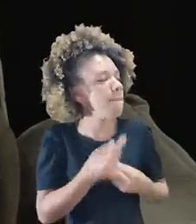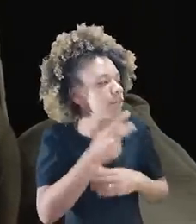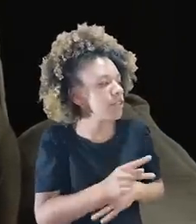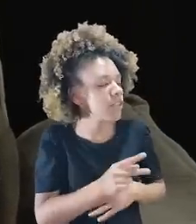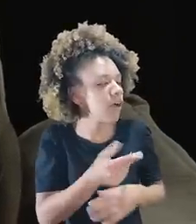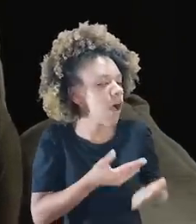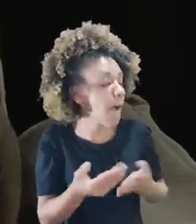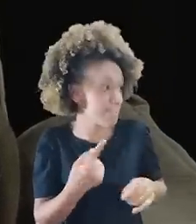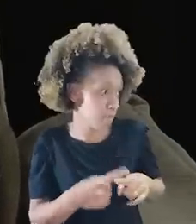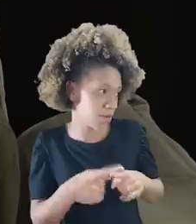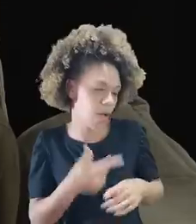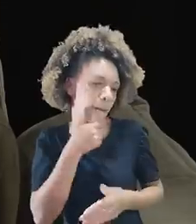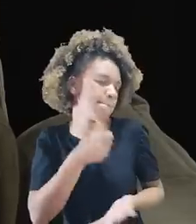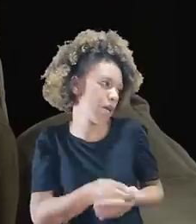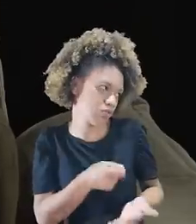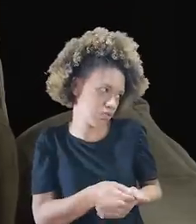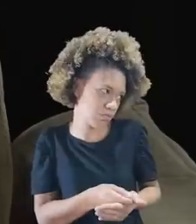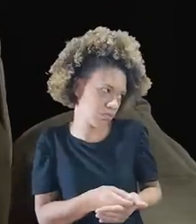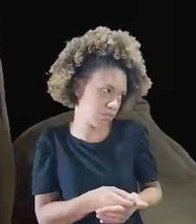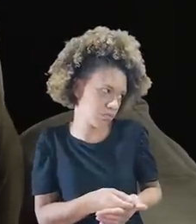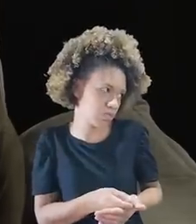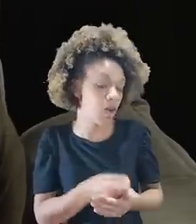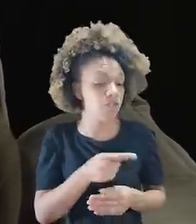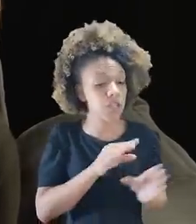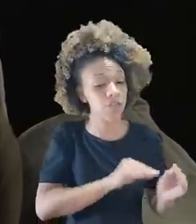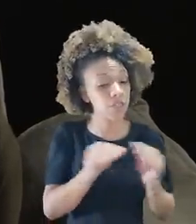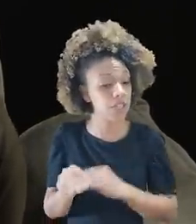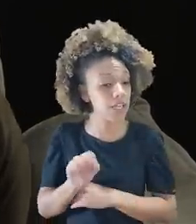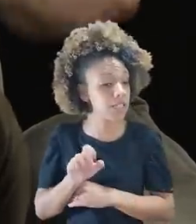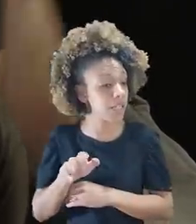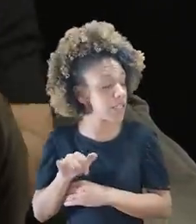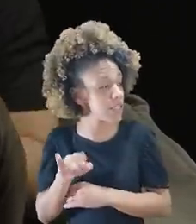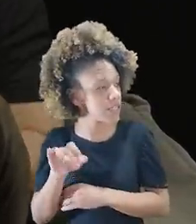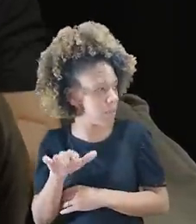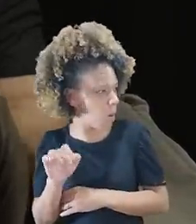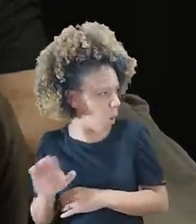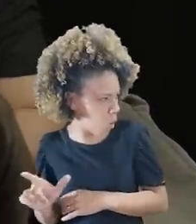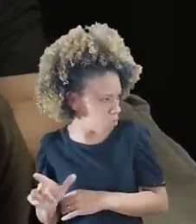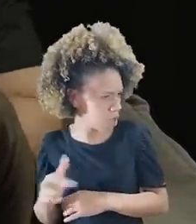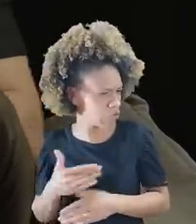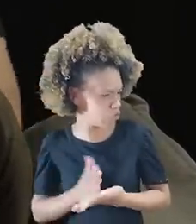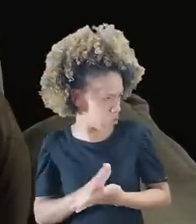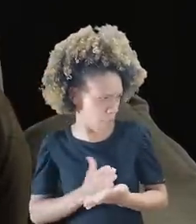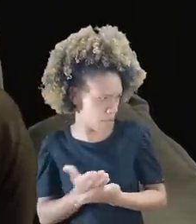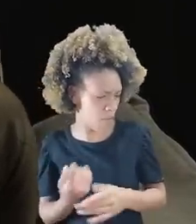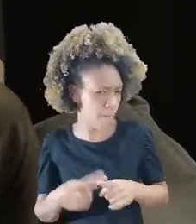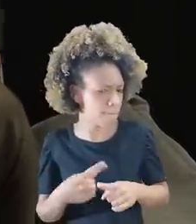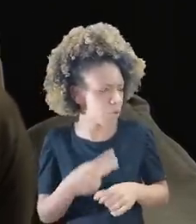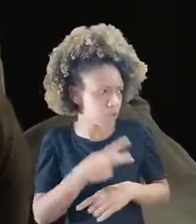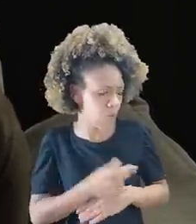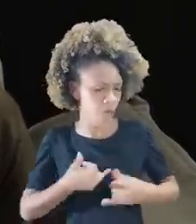do bacana mas ao mesmo tempo assim pera aí gente Oi sou a Suzana eu não sou a menina